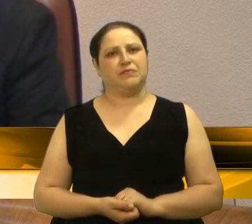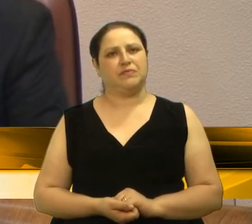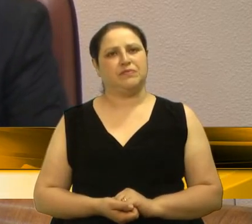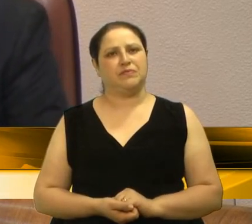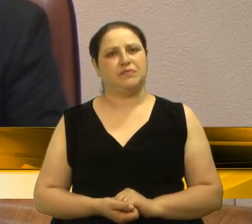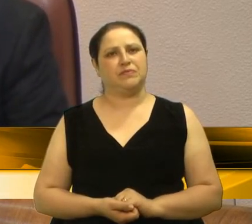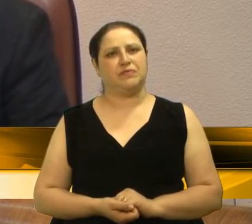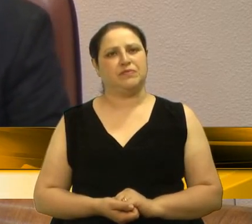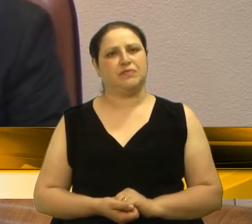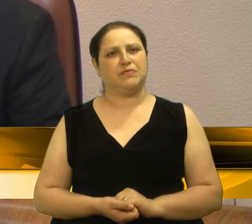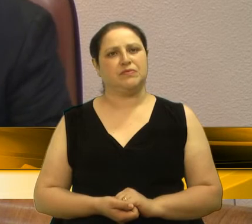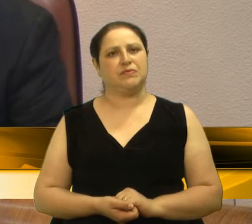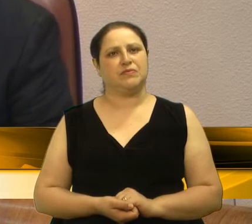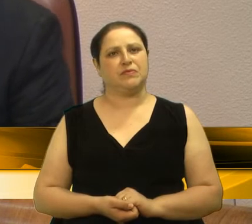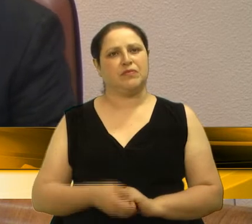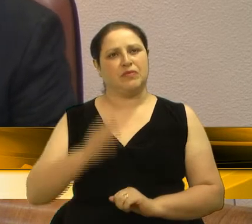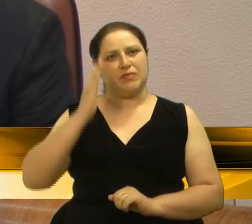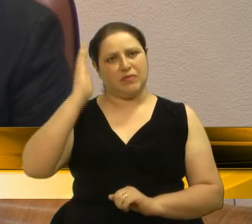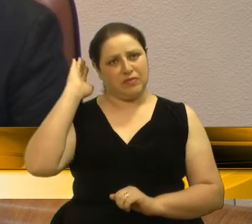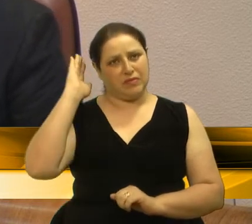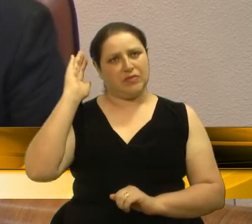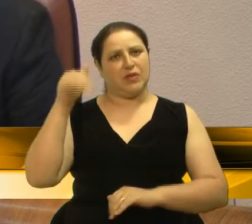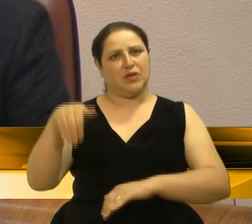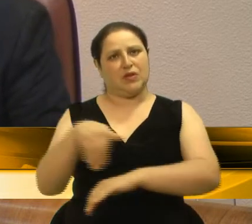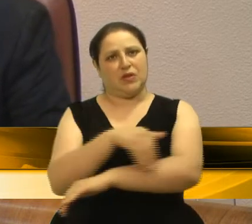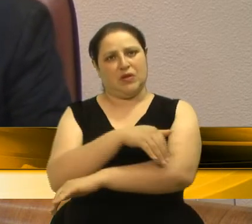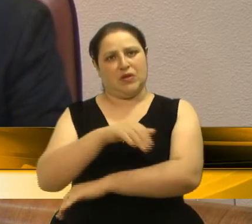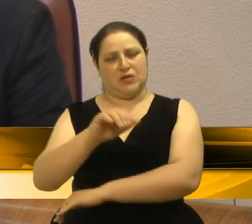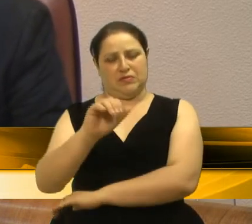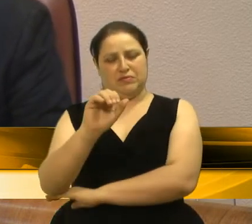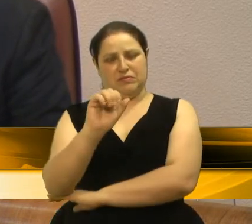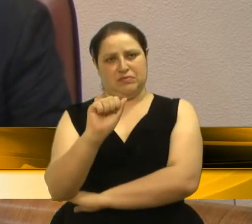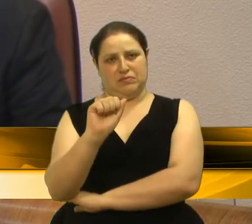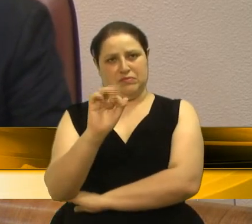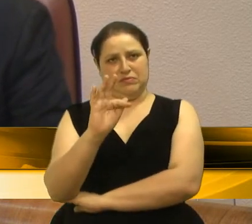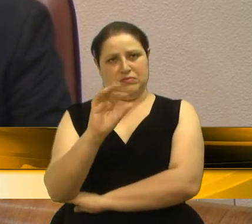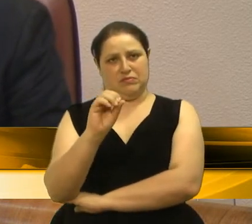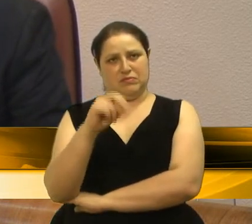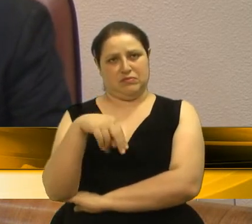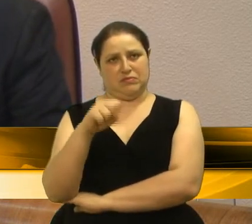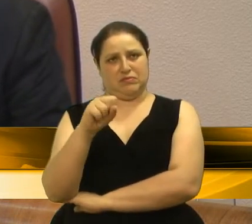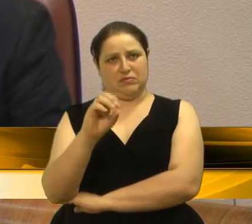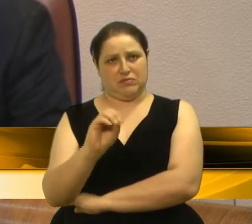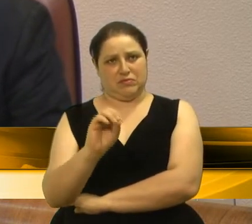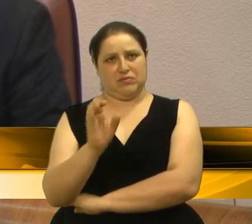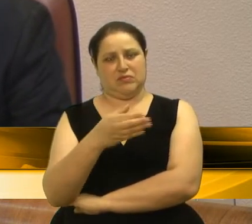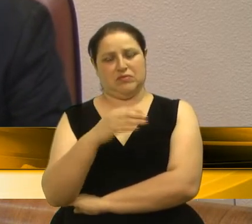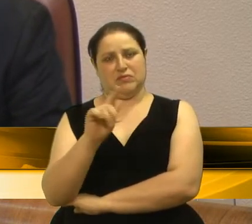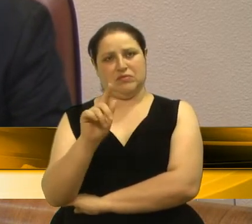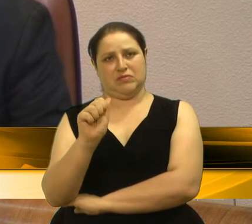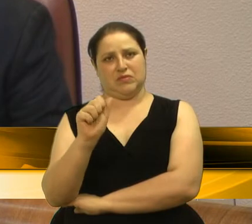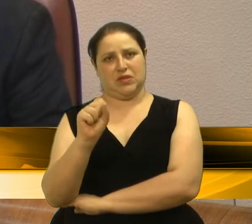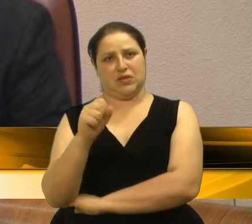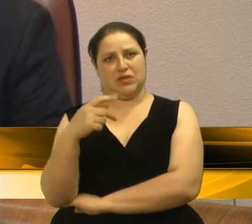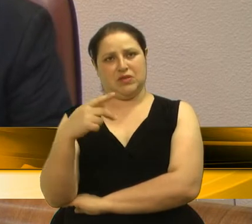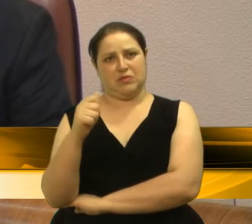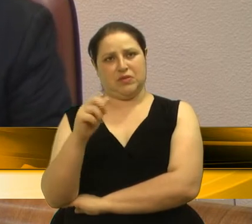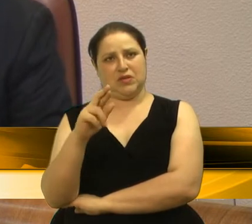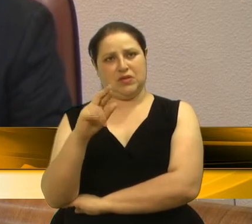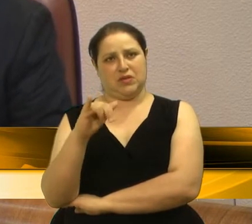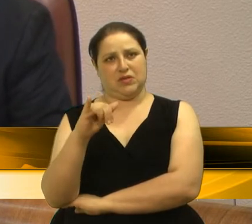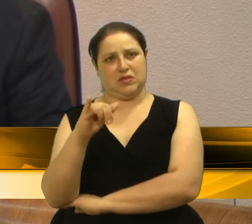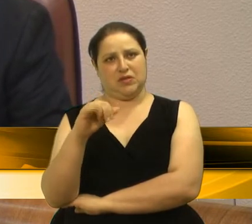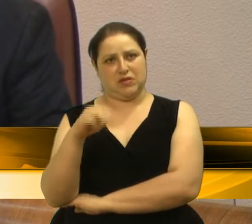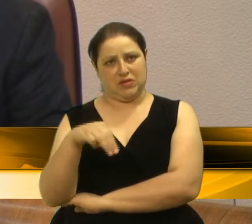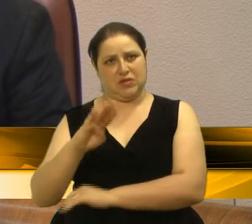552.896.490-34, residente e domiciliado na Rua Afonso Gasparim, número 180, apartamento 401, bairro Colina Sorriso,